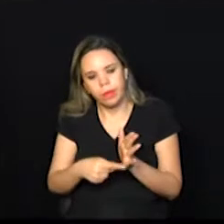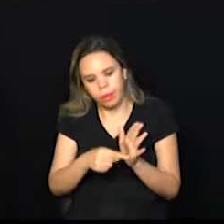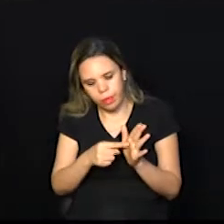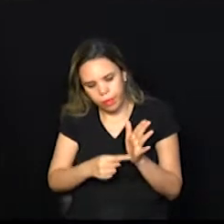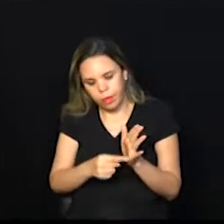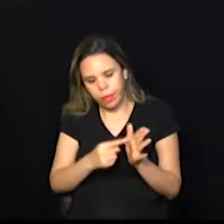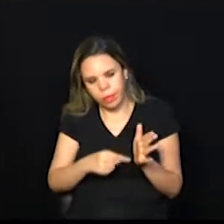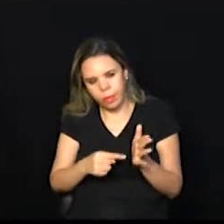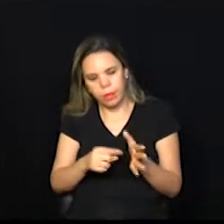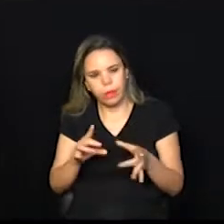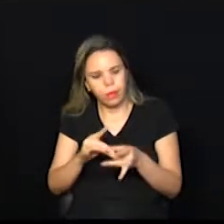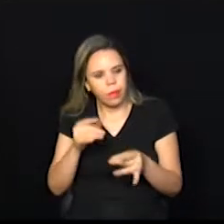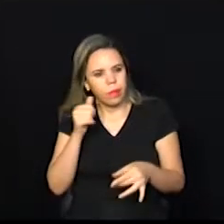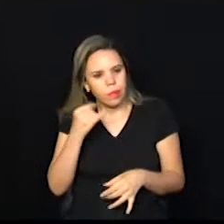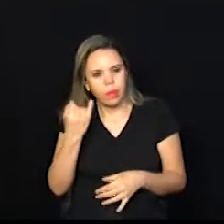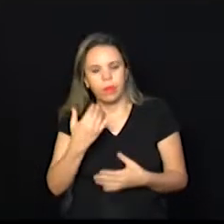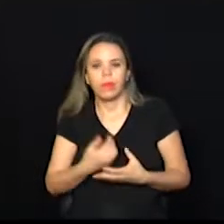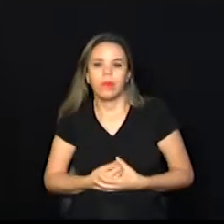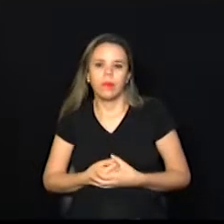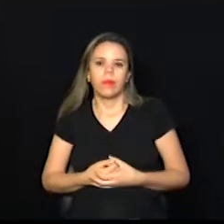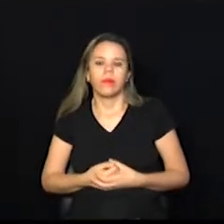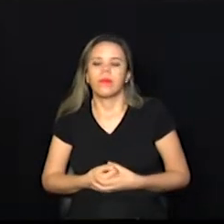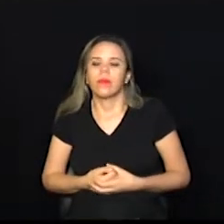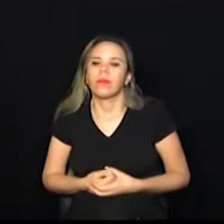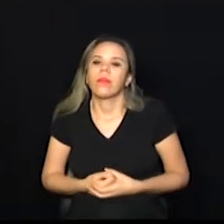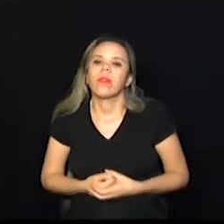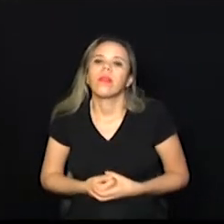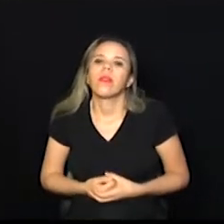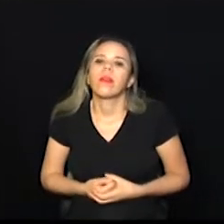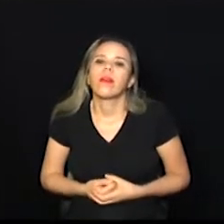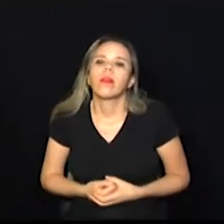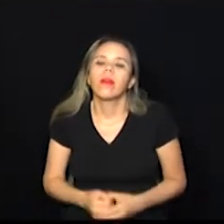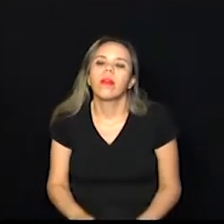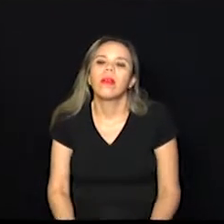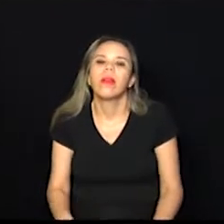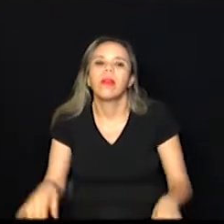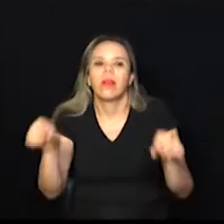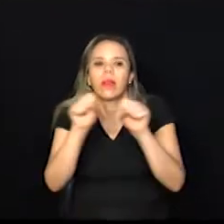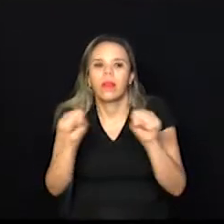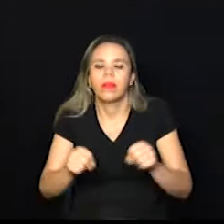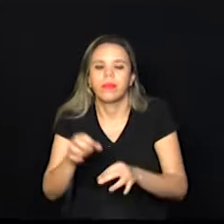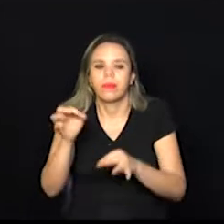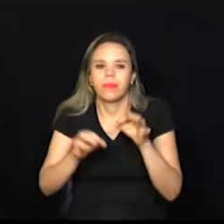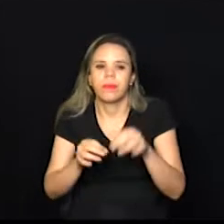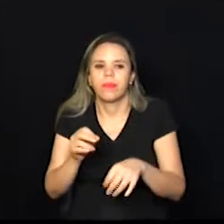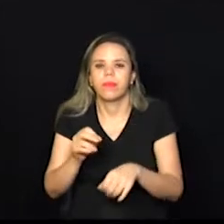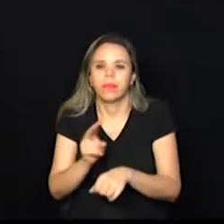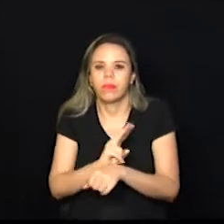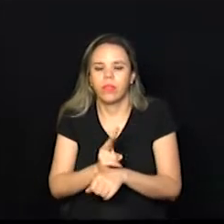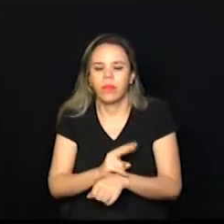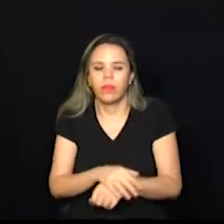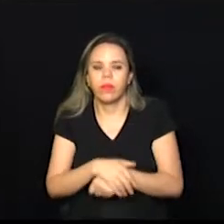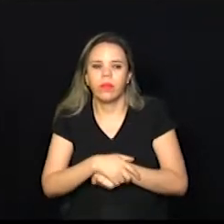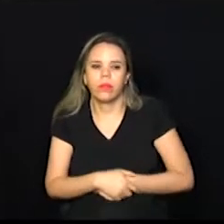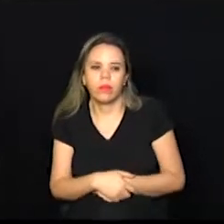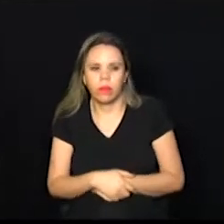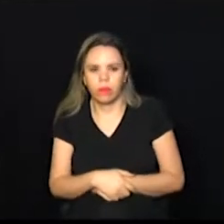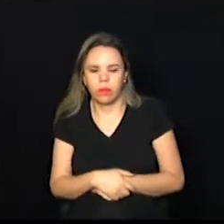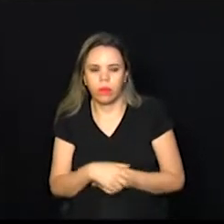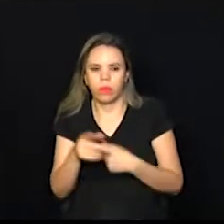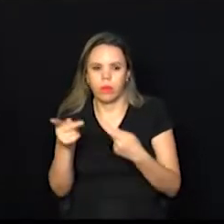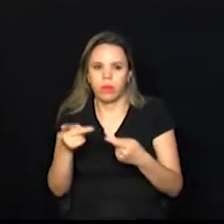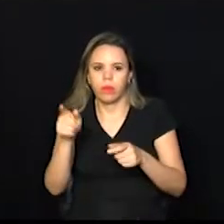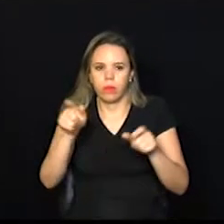importante. Deixa eu ver se eu estou esquecendo de alguém. Sistema de Justiça, Guarda Municipal, e aí os convidados,